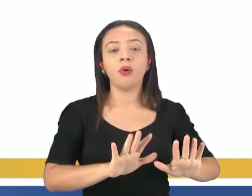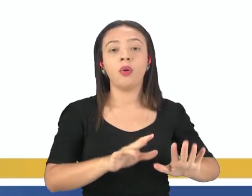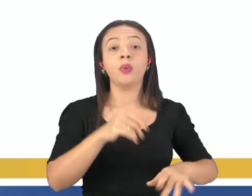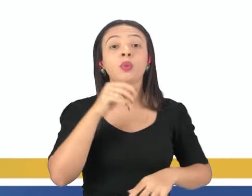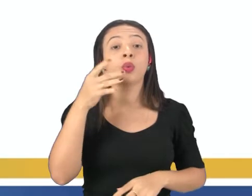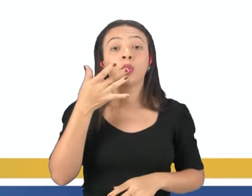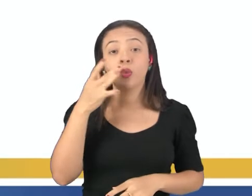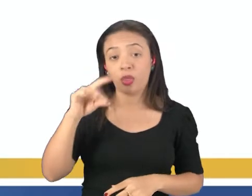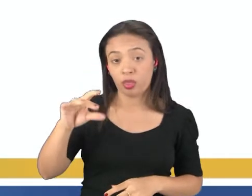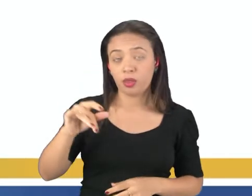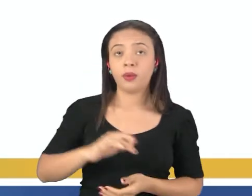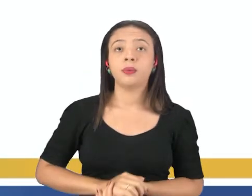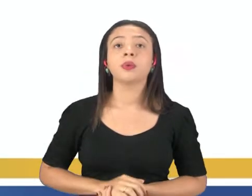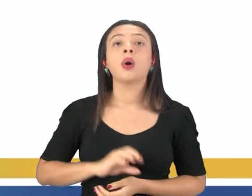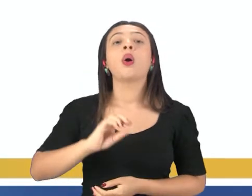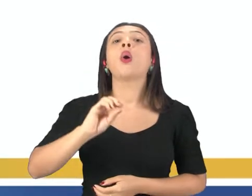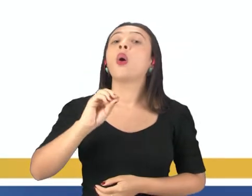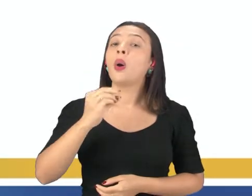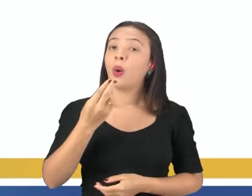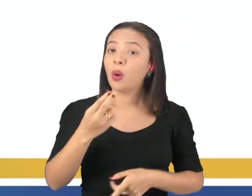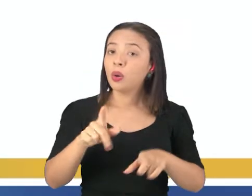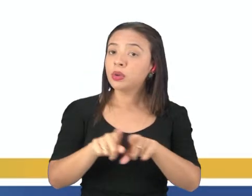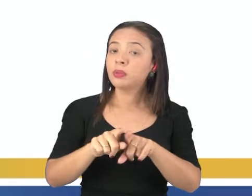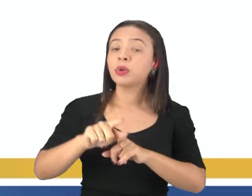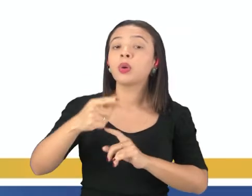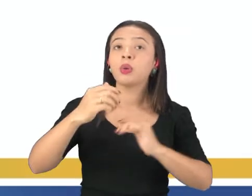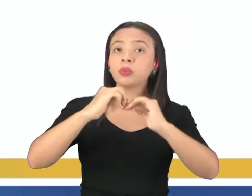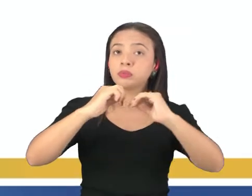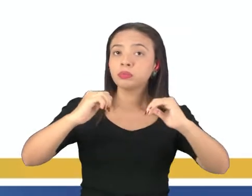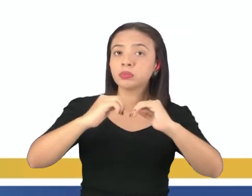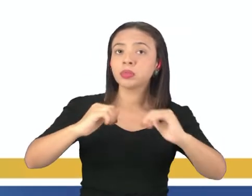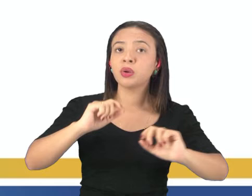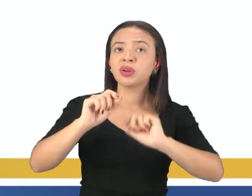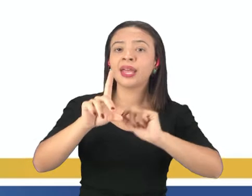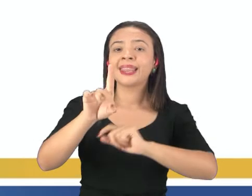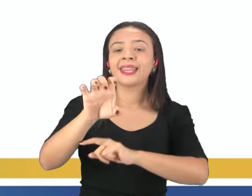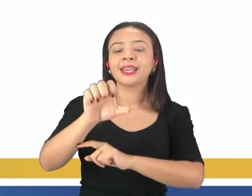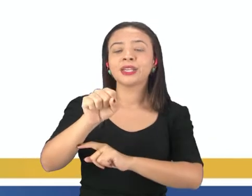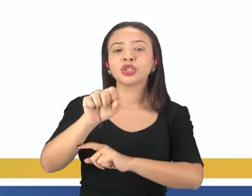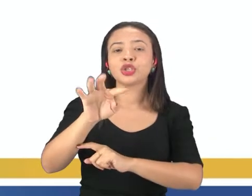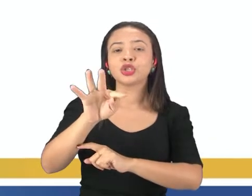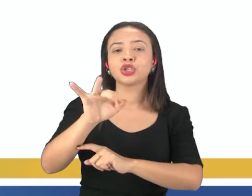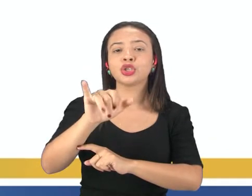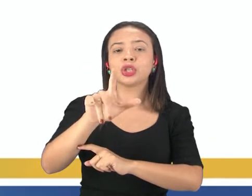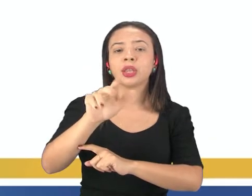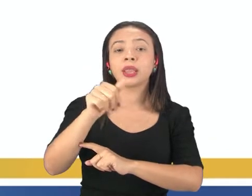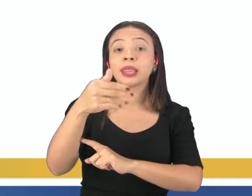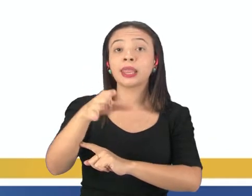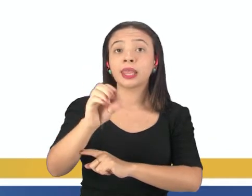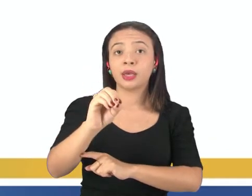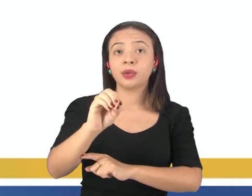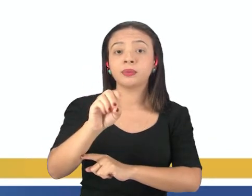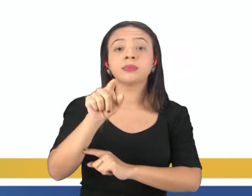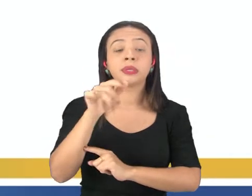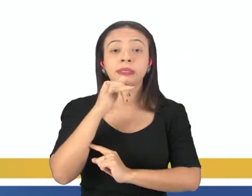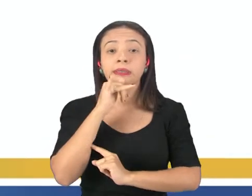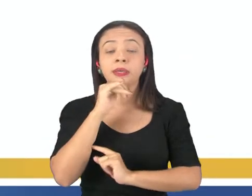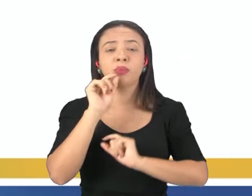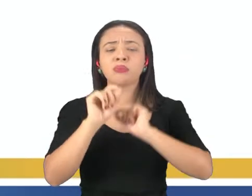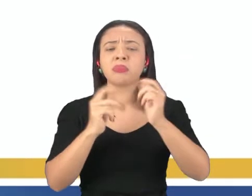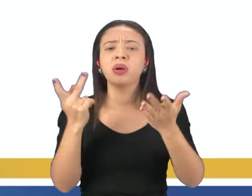E outro mecanismo que a gente tem de separação é um mecanismo chamado de destilação. Nesse caso, o